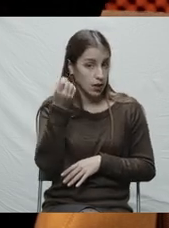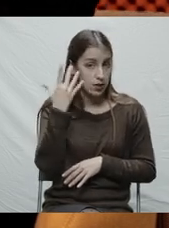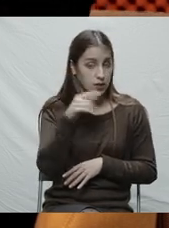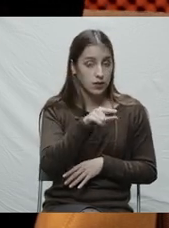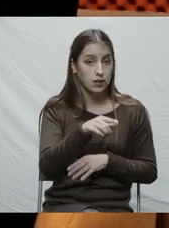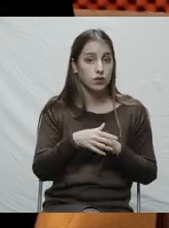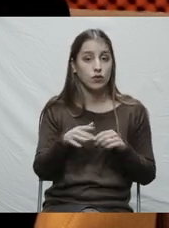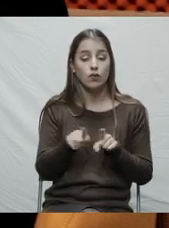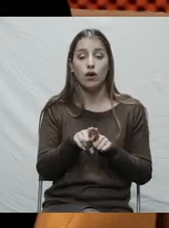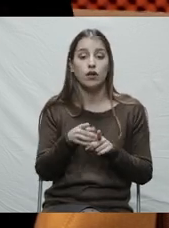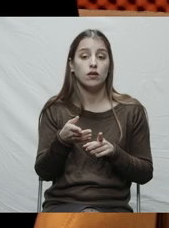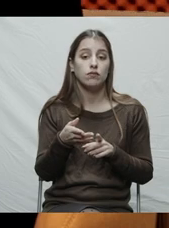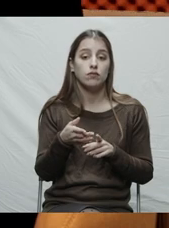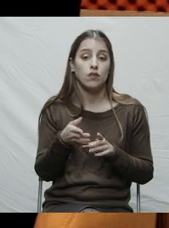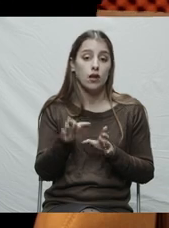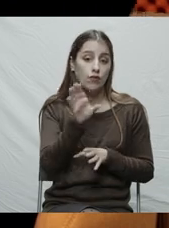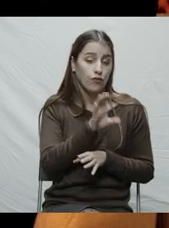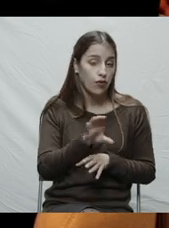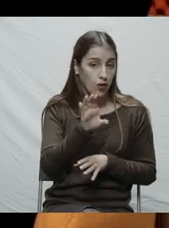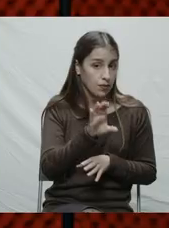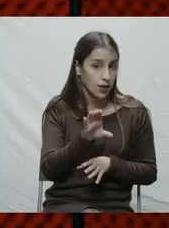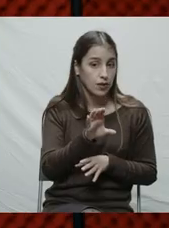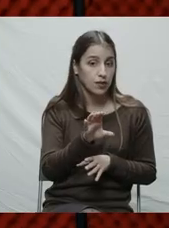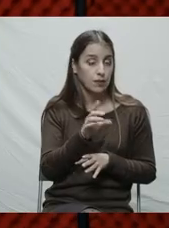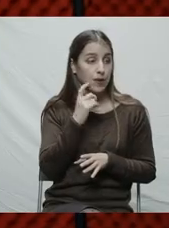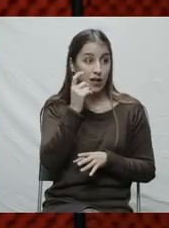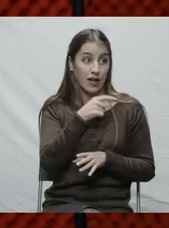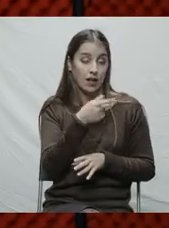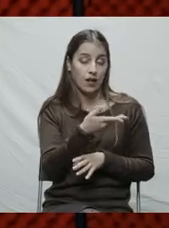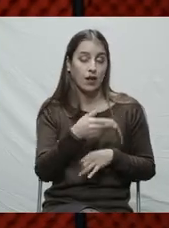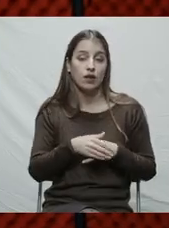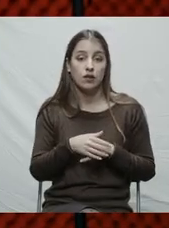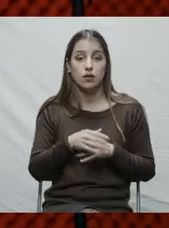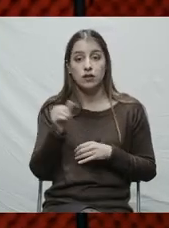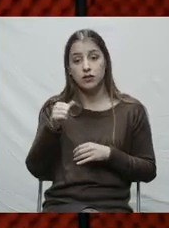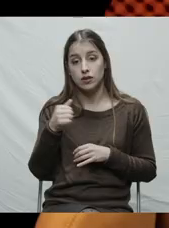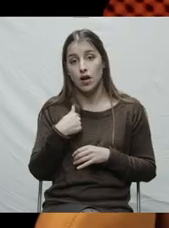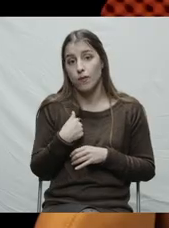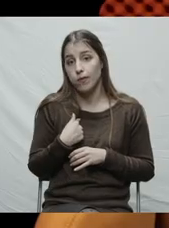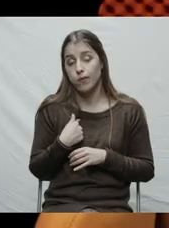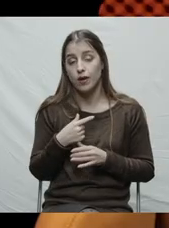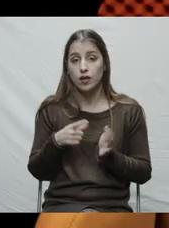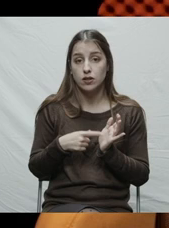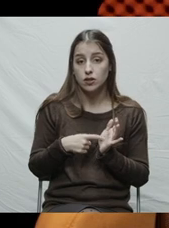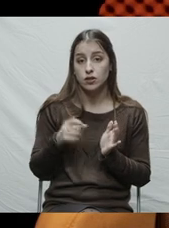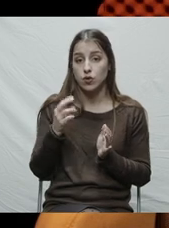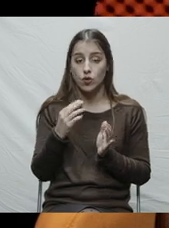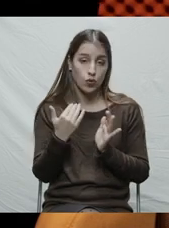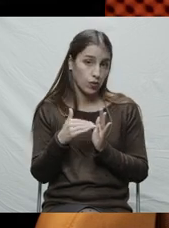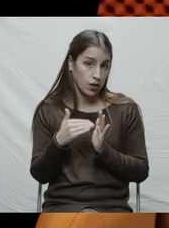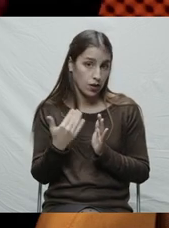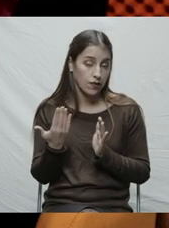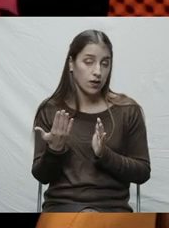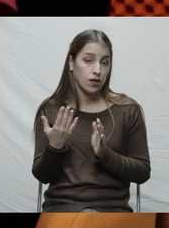pessoas esse, amadoras, a claro, comunidades, ou a depende maneira. muito para Sei que é, quem é, não é? sim, A quem é dirigido. sei que a exigência ou o nível de intimidade é